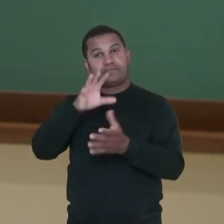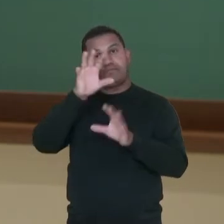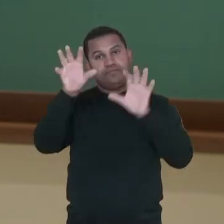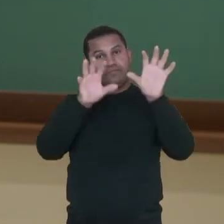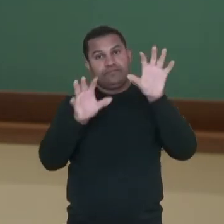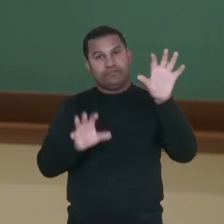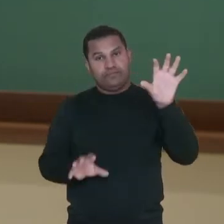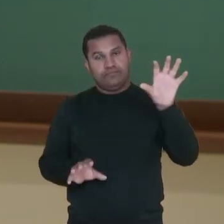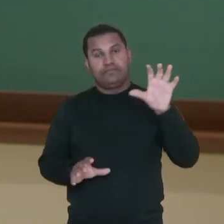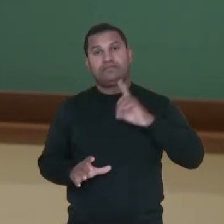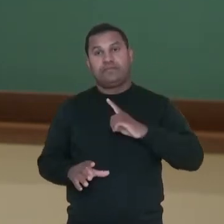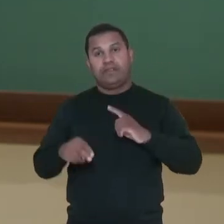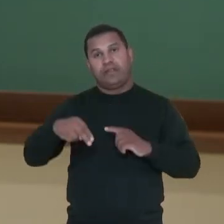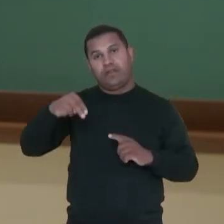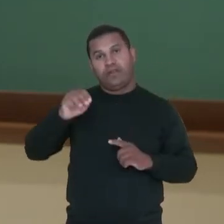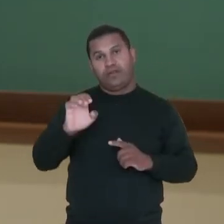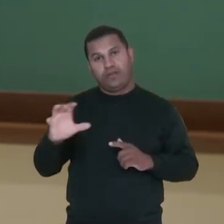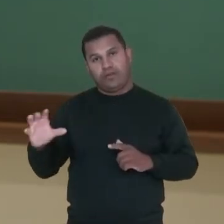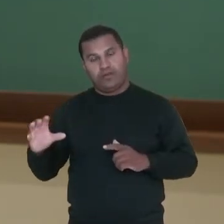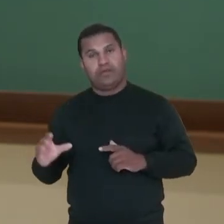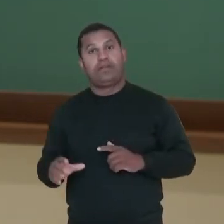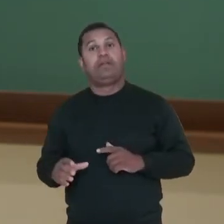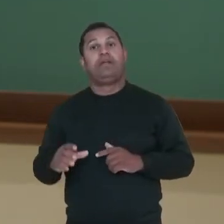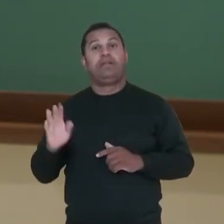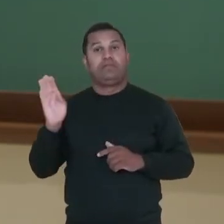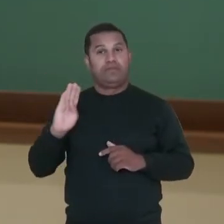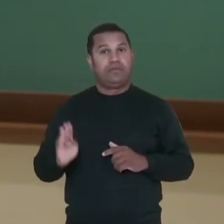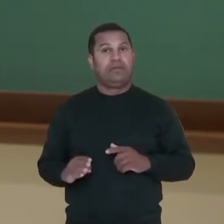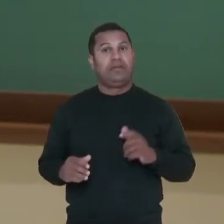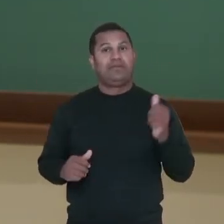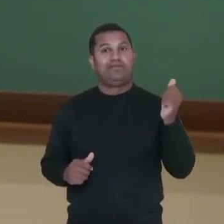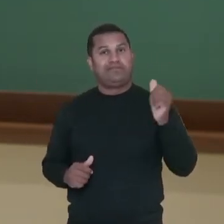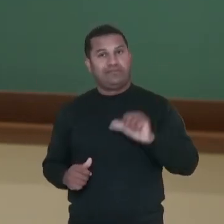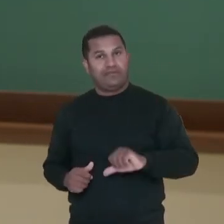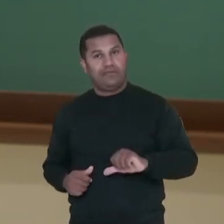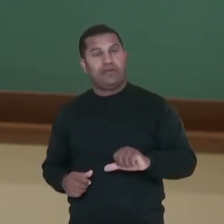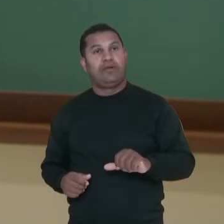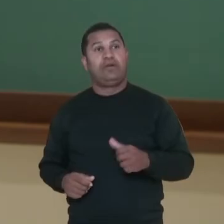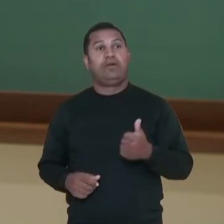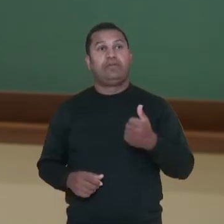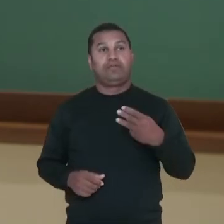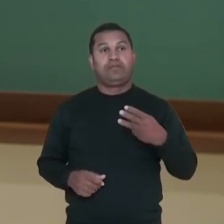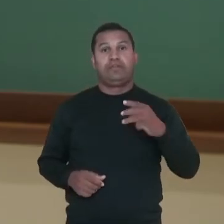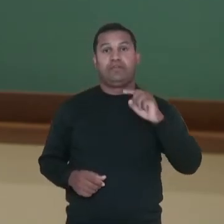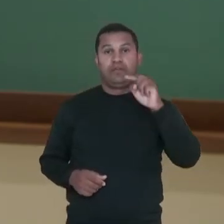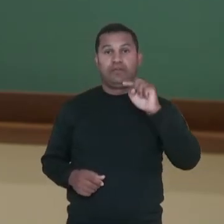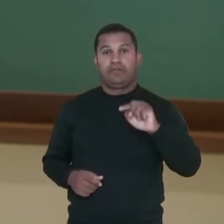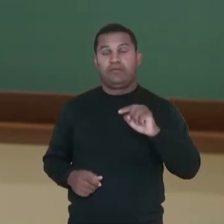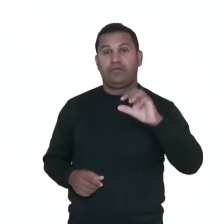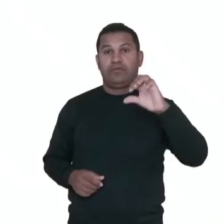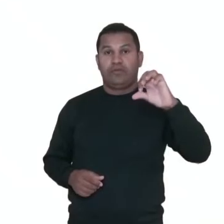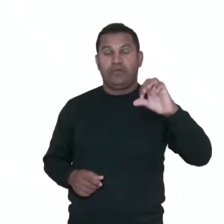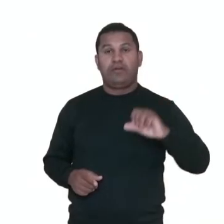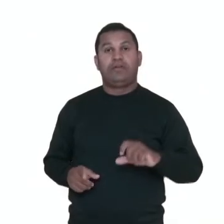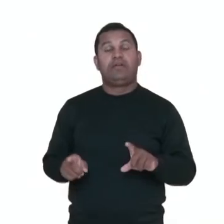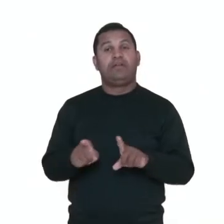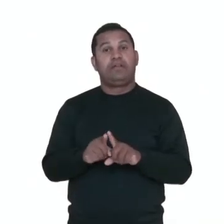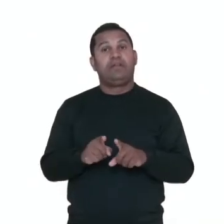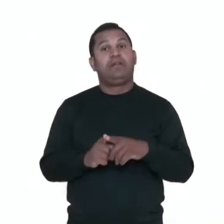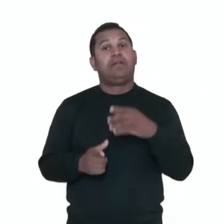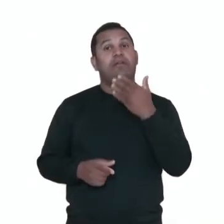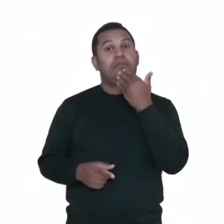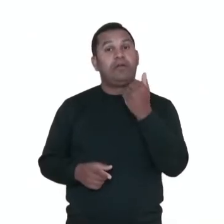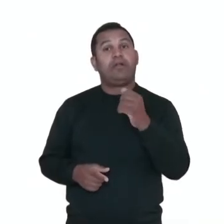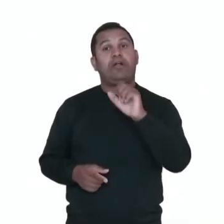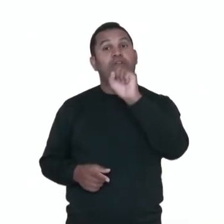piores índices, ok? Com 13,9% de população ainda analfabeta, e os melhores é